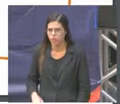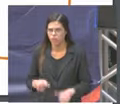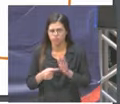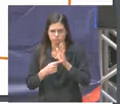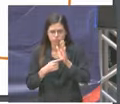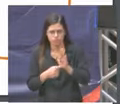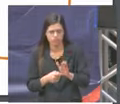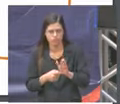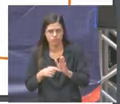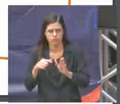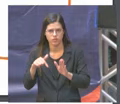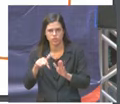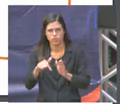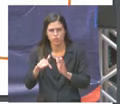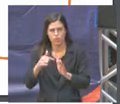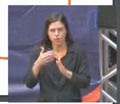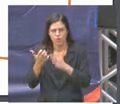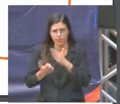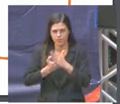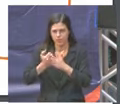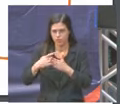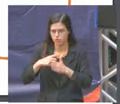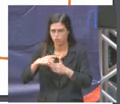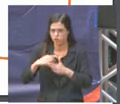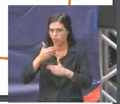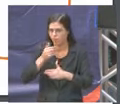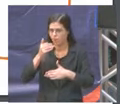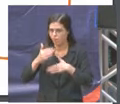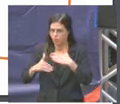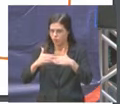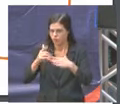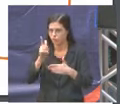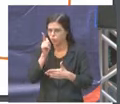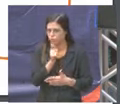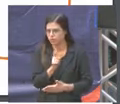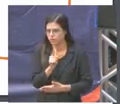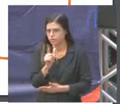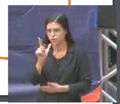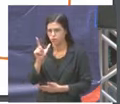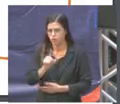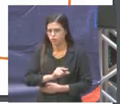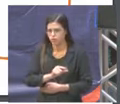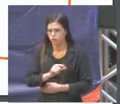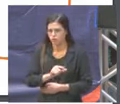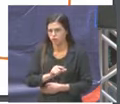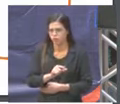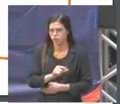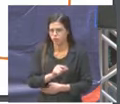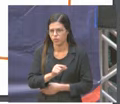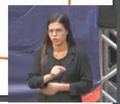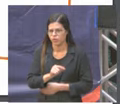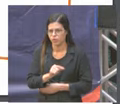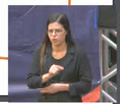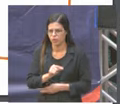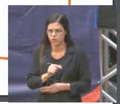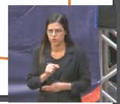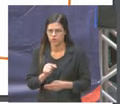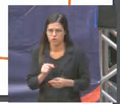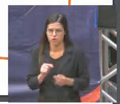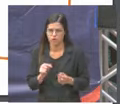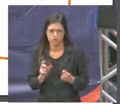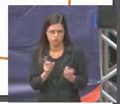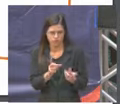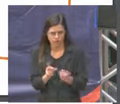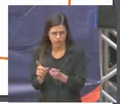Empresas que tiveram melhores processos conseguiram mitigar e não vendem esse excedente para aquelas